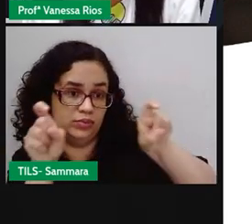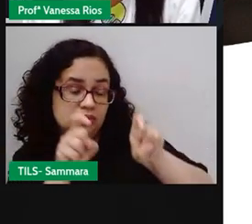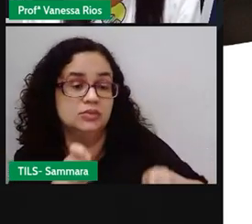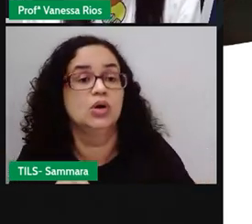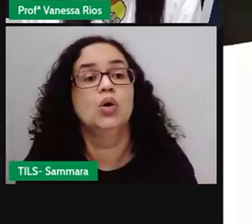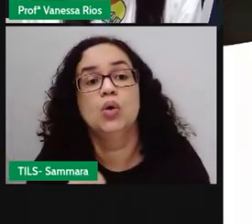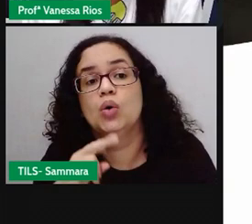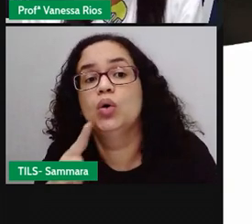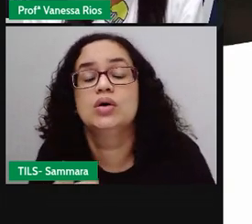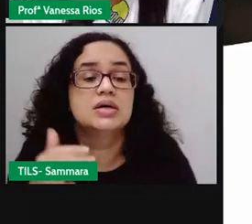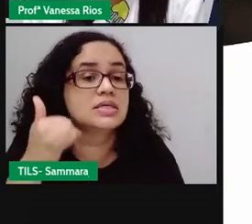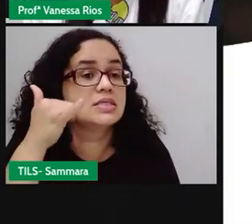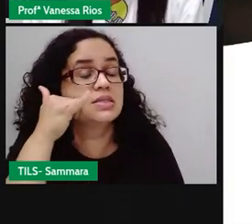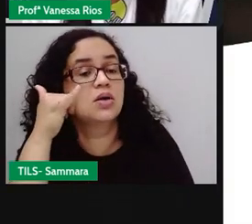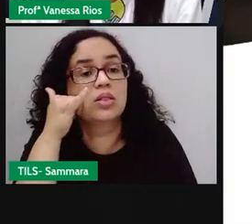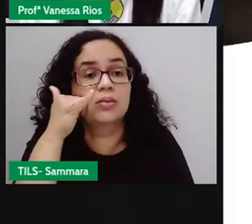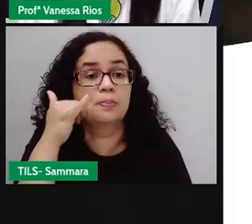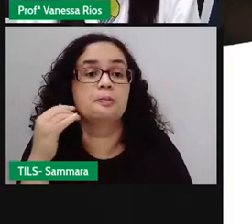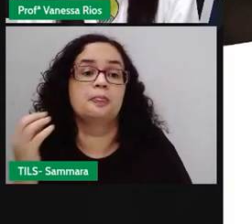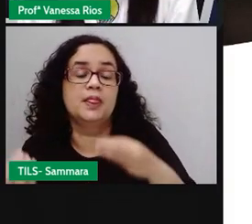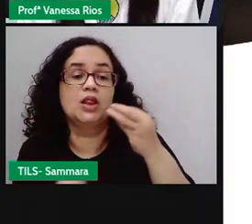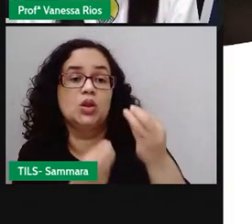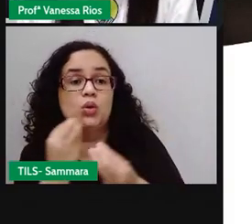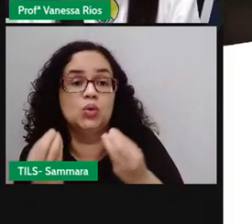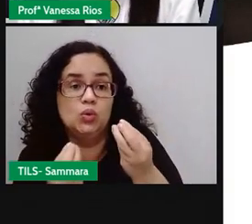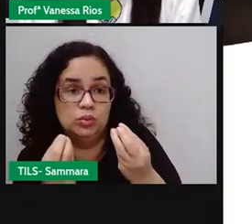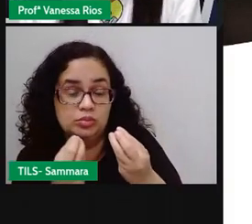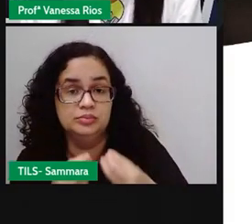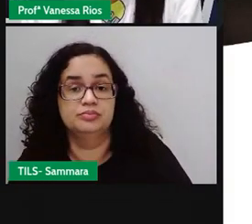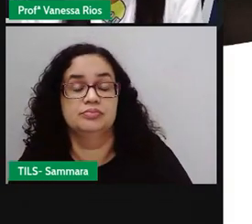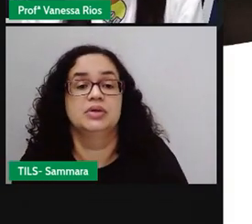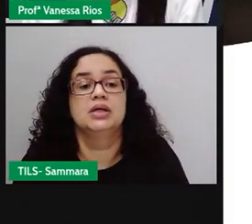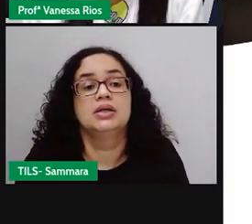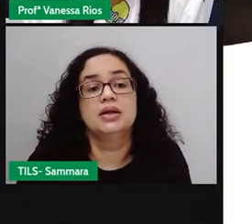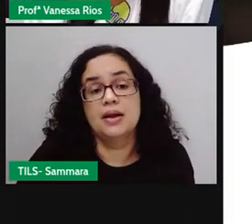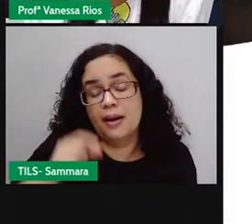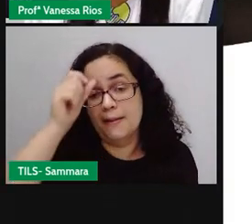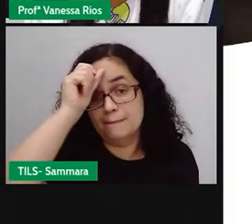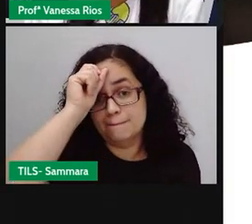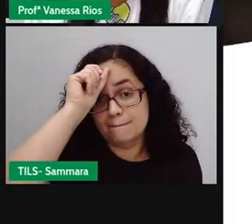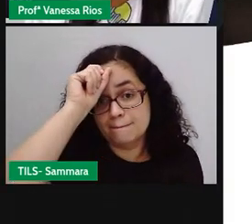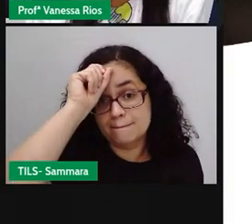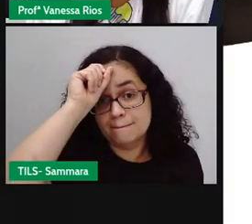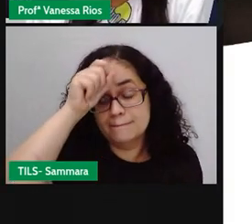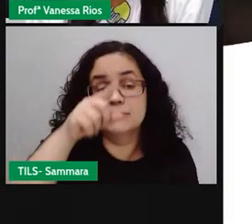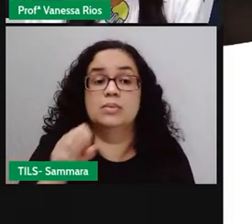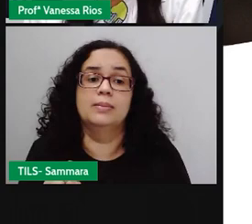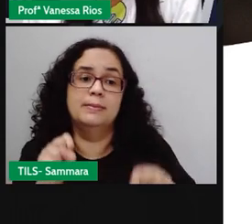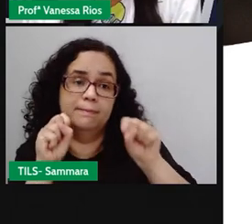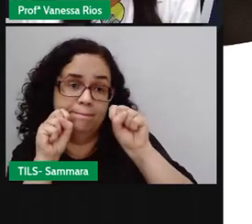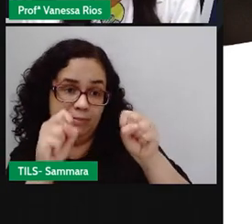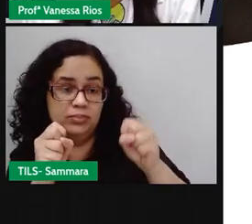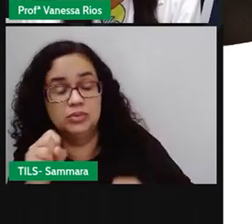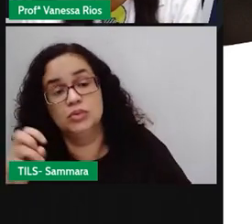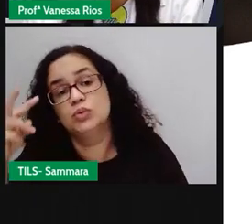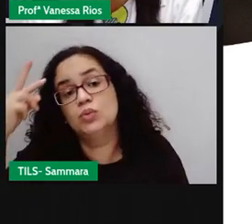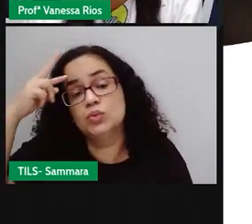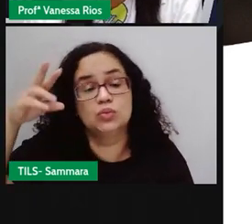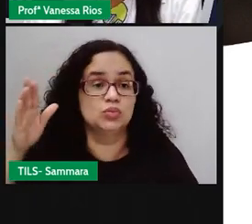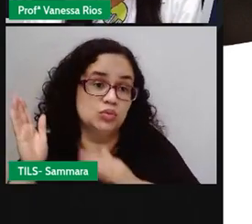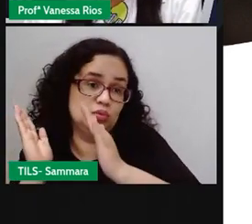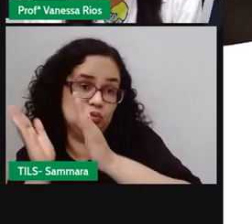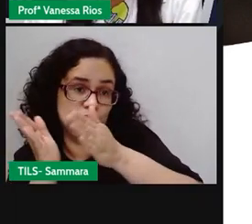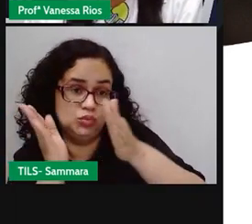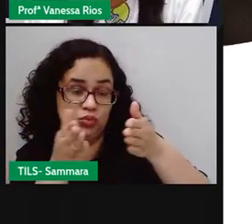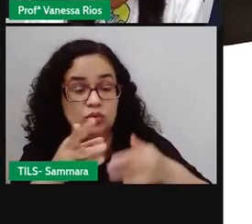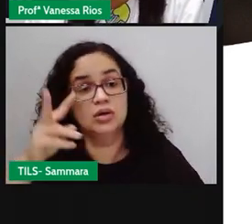seu celular. Mas a forma como você vai montando e aquelas imagens, elas vão podendo contar um pouco da sua